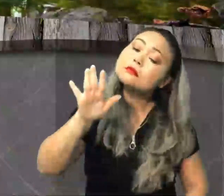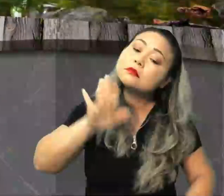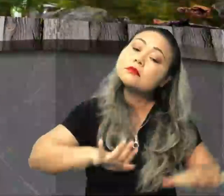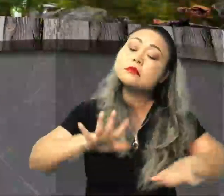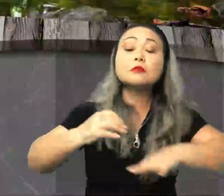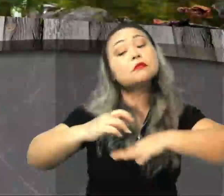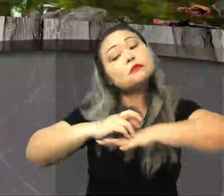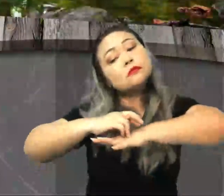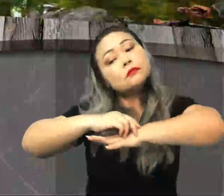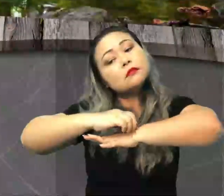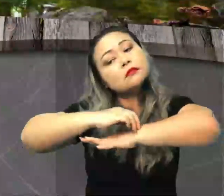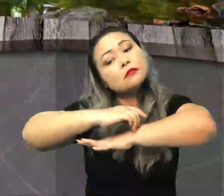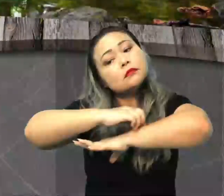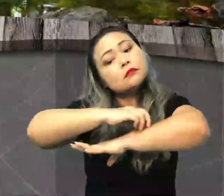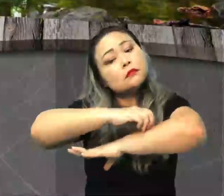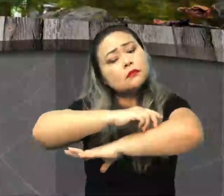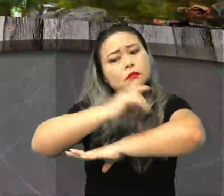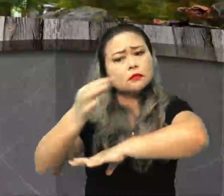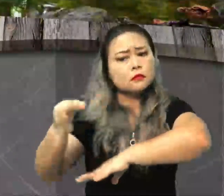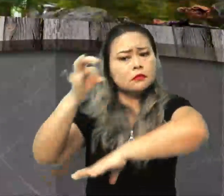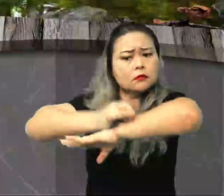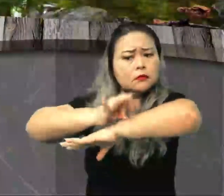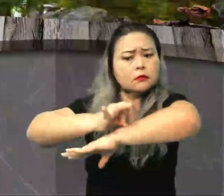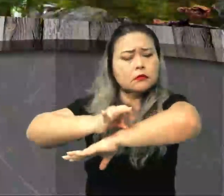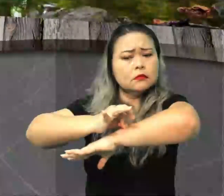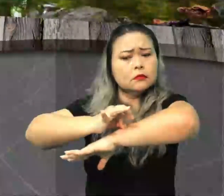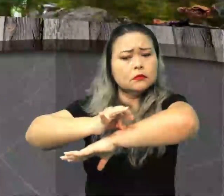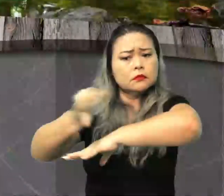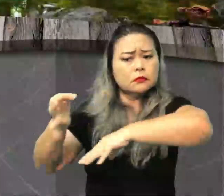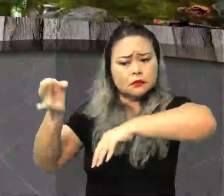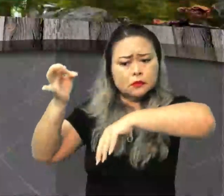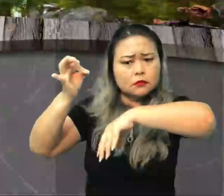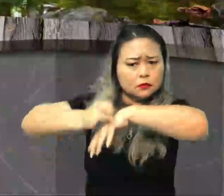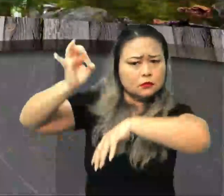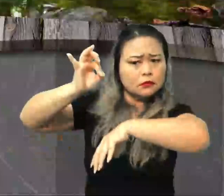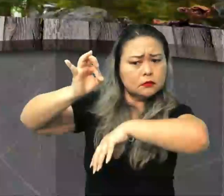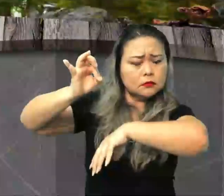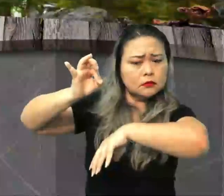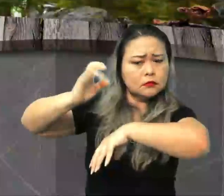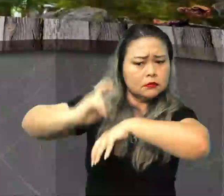as aranhas, elas podem picar você, pode sim dar alguns